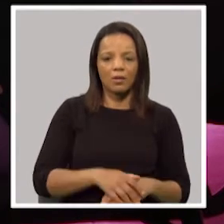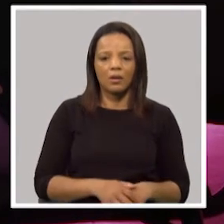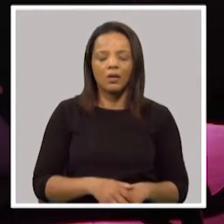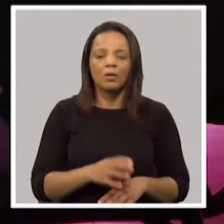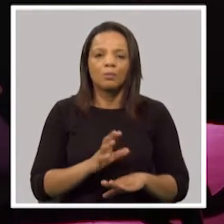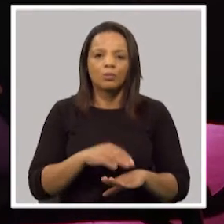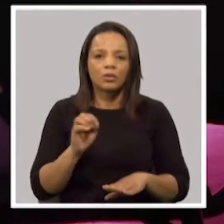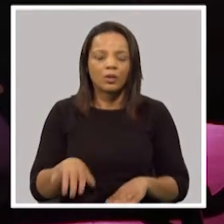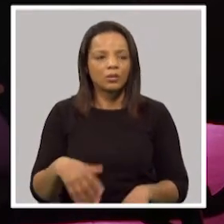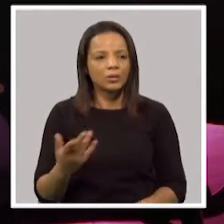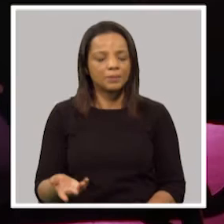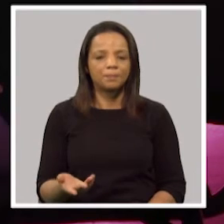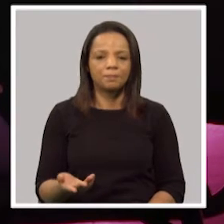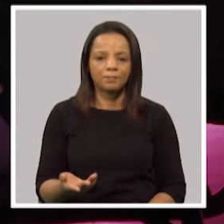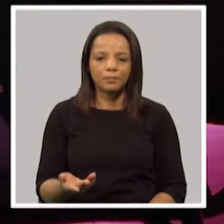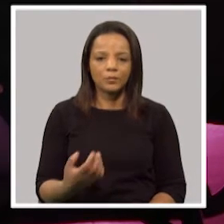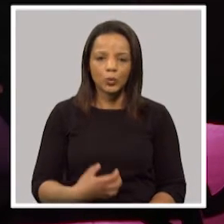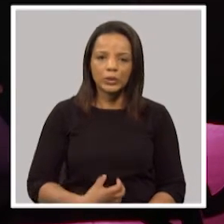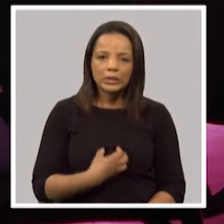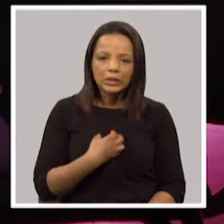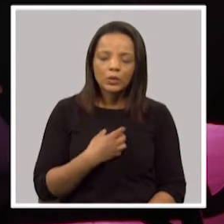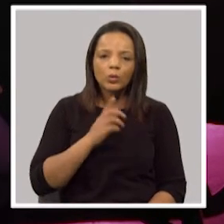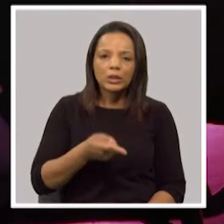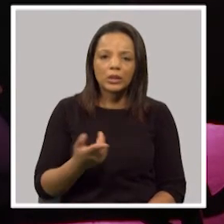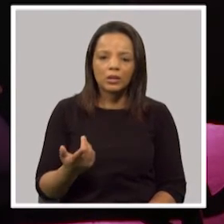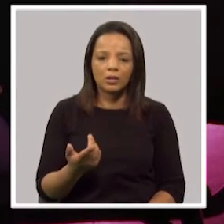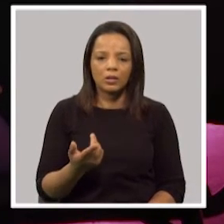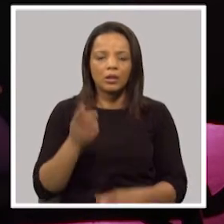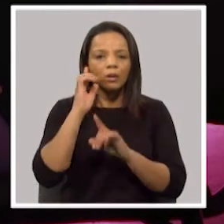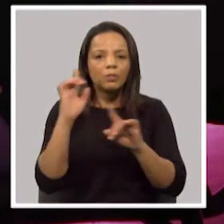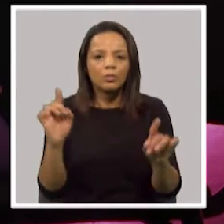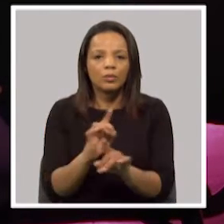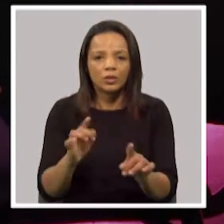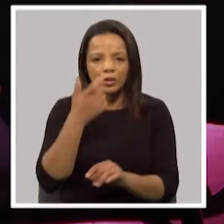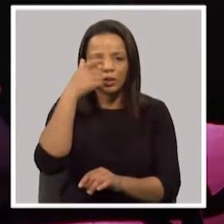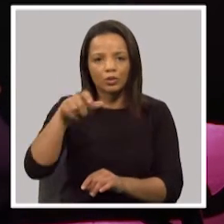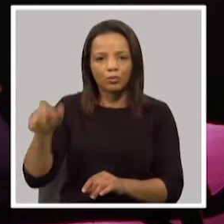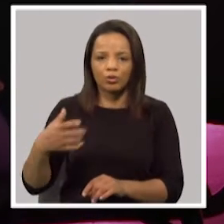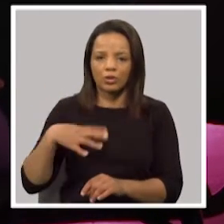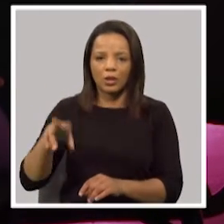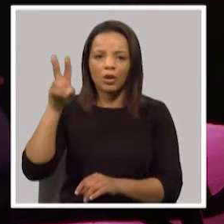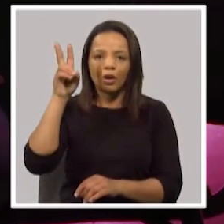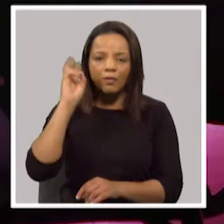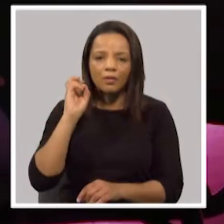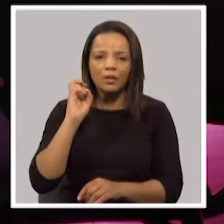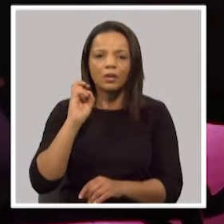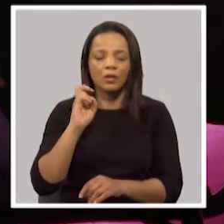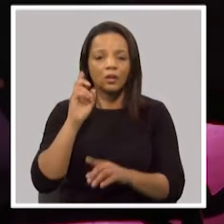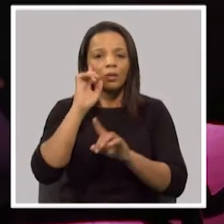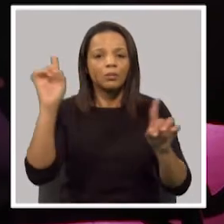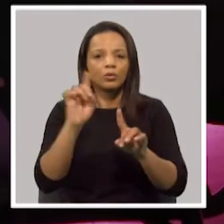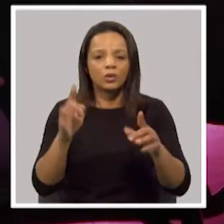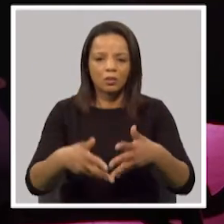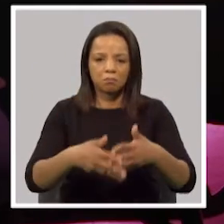sentido estético, com o sentido de músicas que as pessoas querem ouvir, com uma